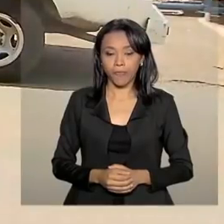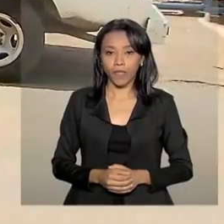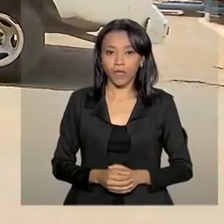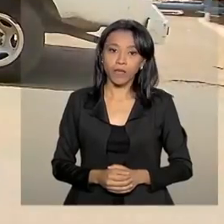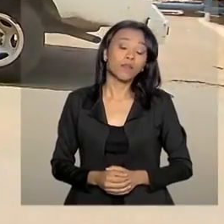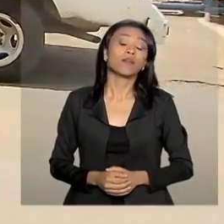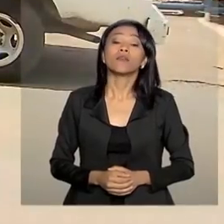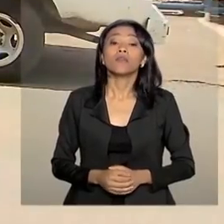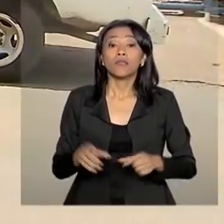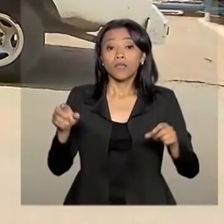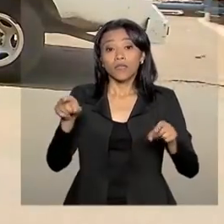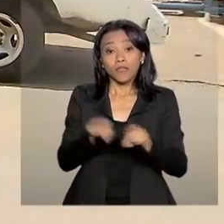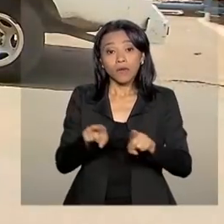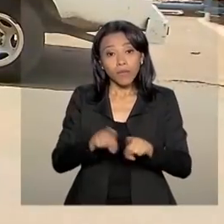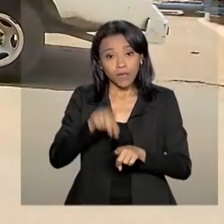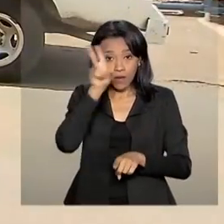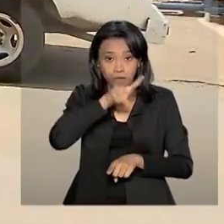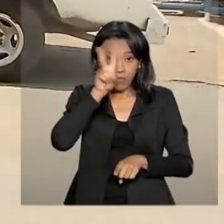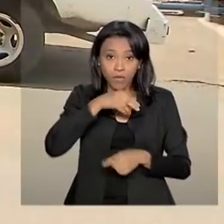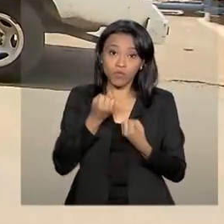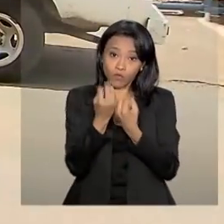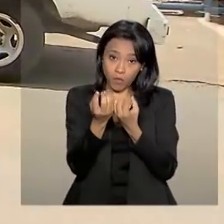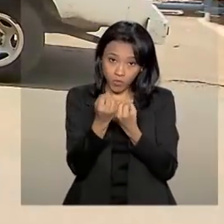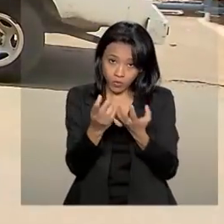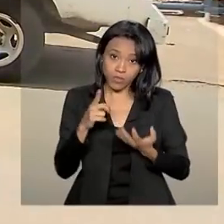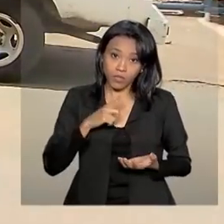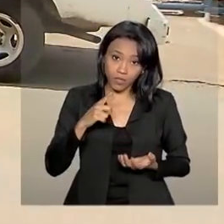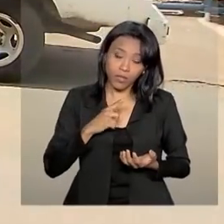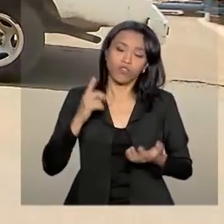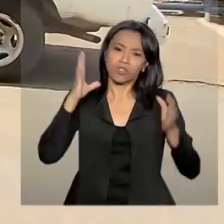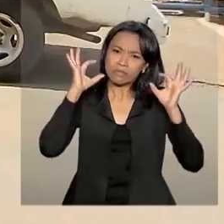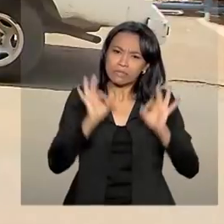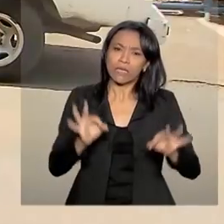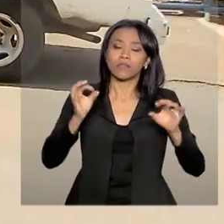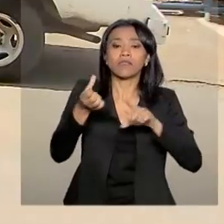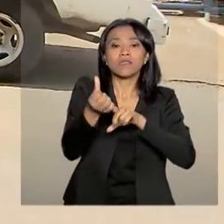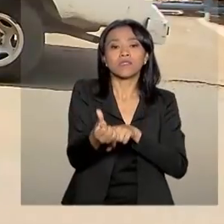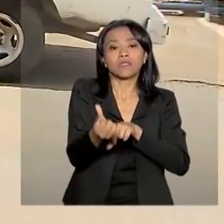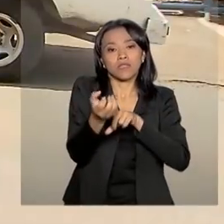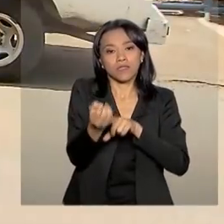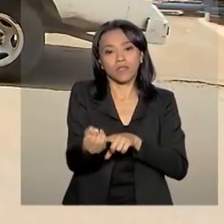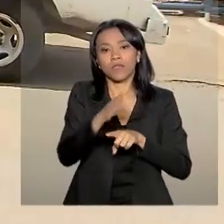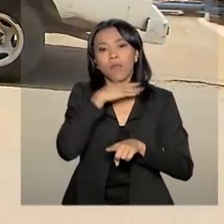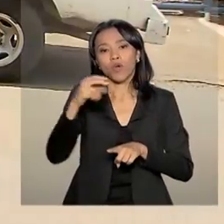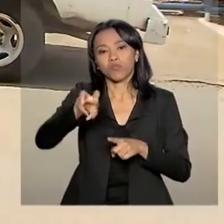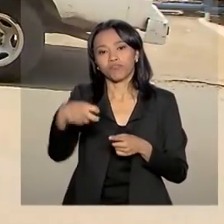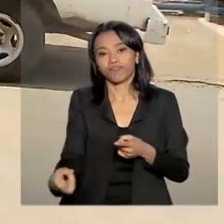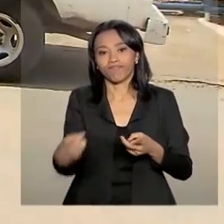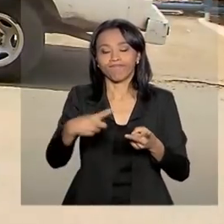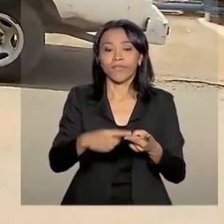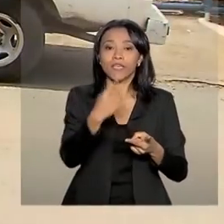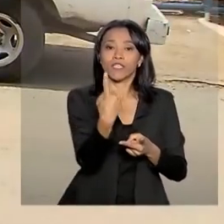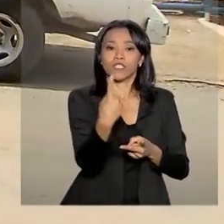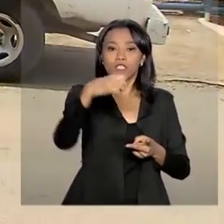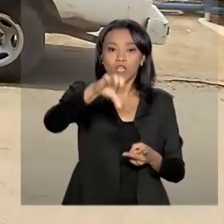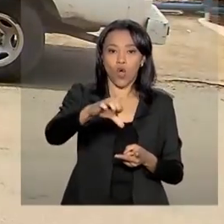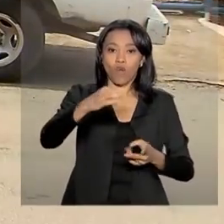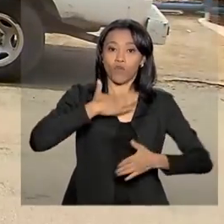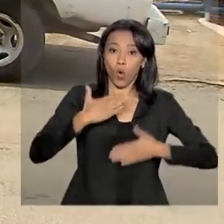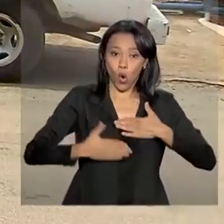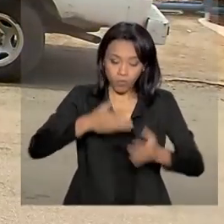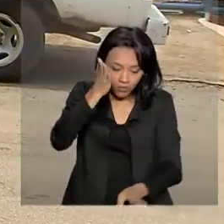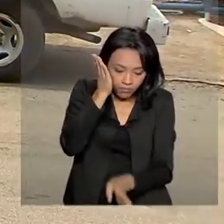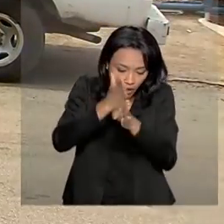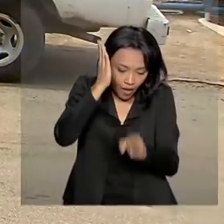E relembrando os dados que temos até agora dessa tragédia, foram confirmadas 60 mortes, 19 corpos foram identificados,